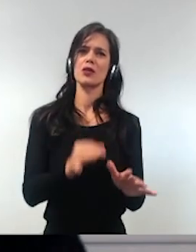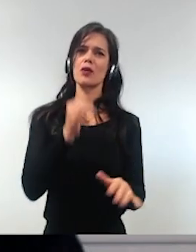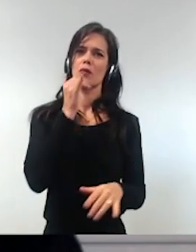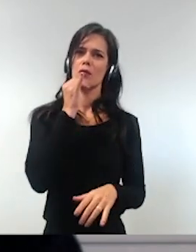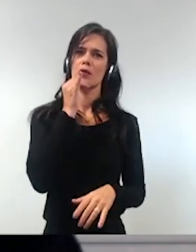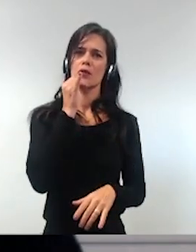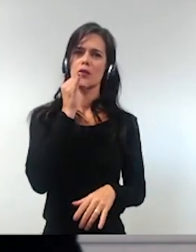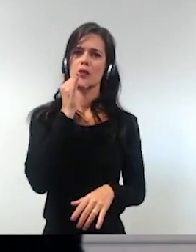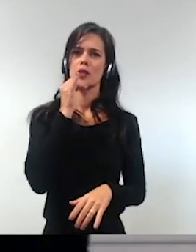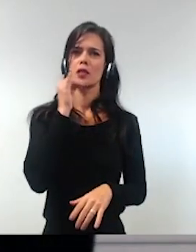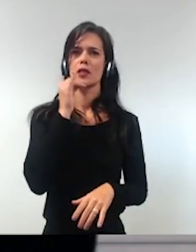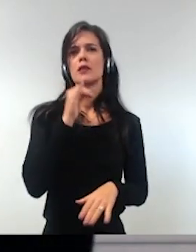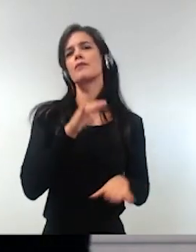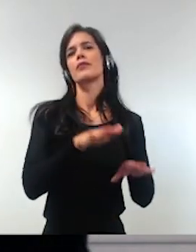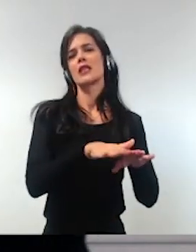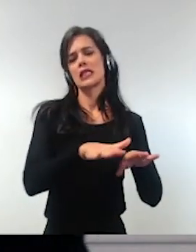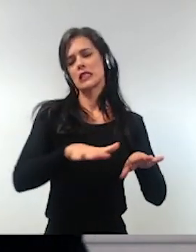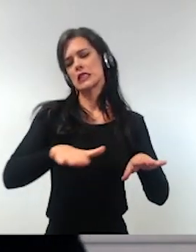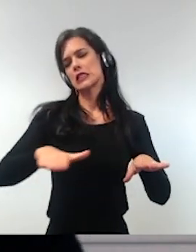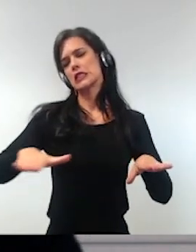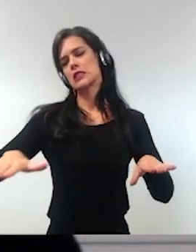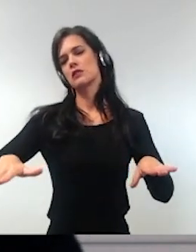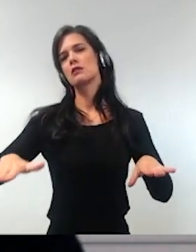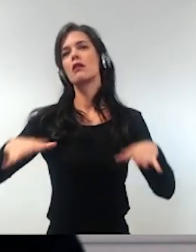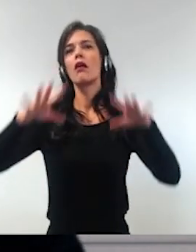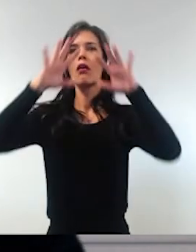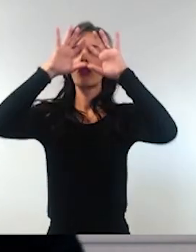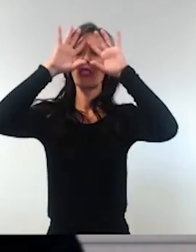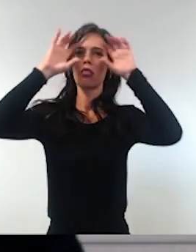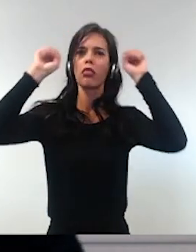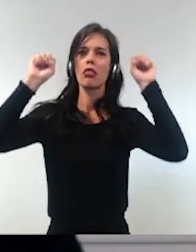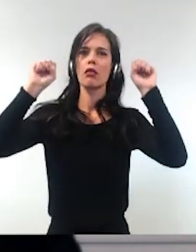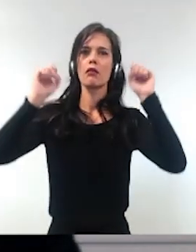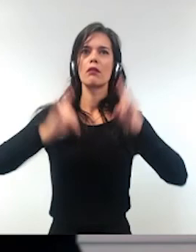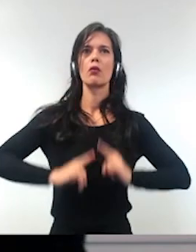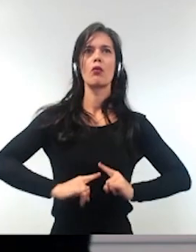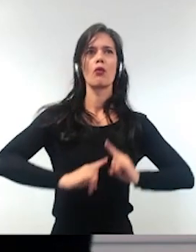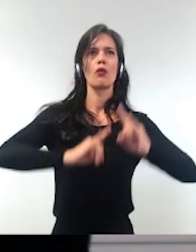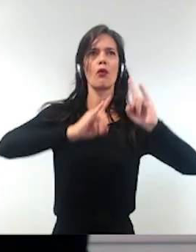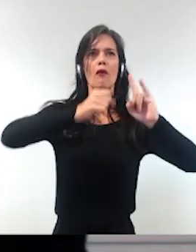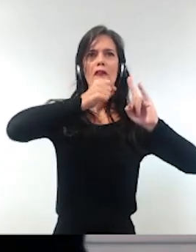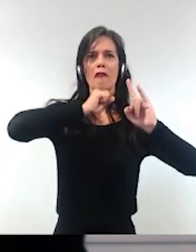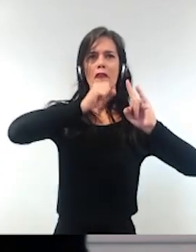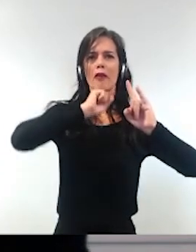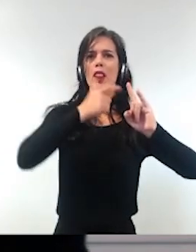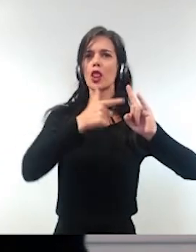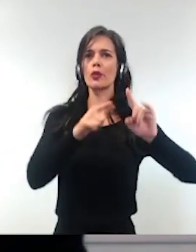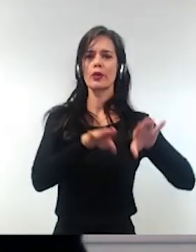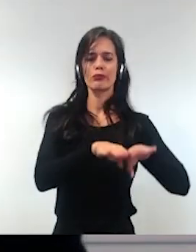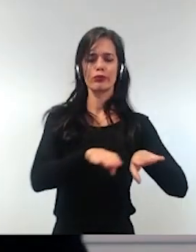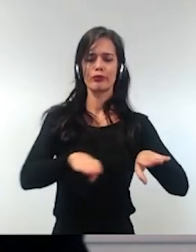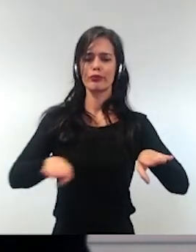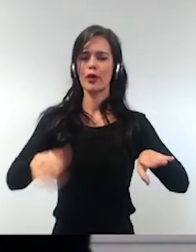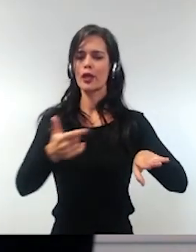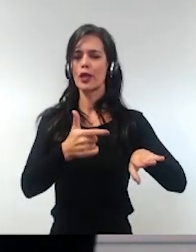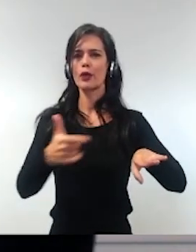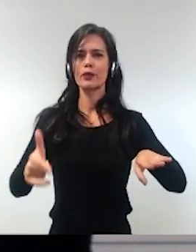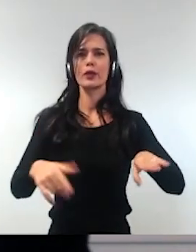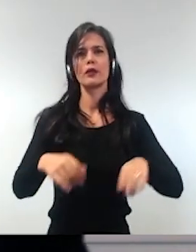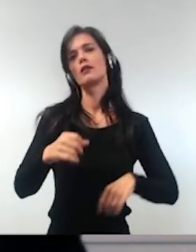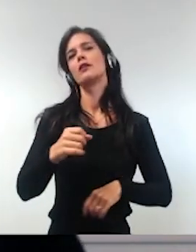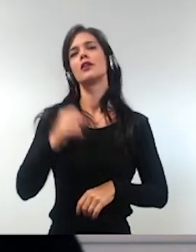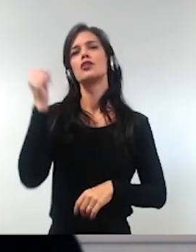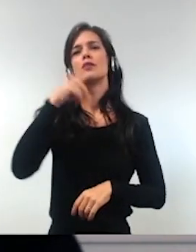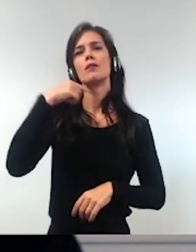mobilidade, estacionamento nos tribunais, os tribunais prédios antigos no centro da cidade, onde não há estacionamento, dificuldade para